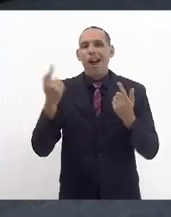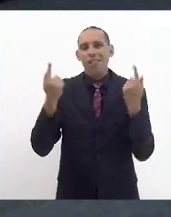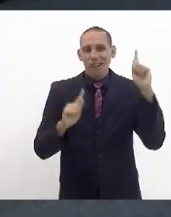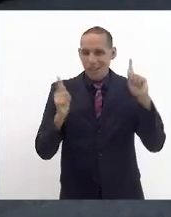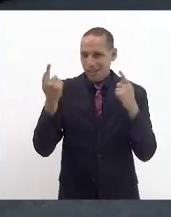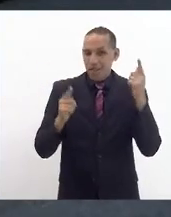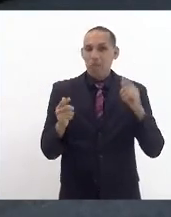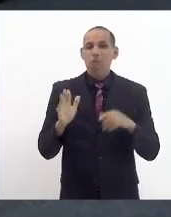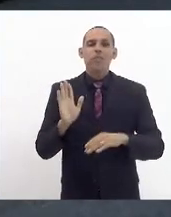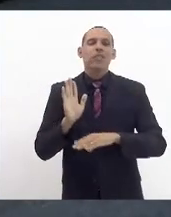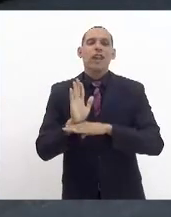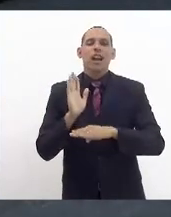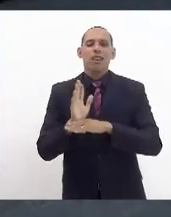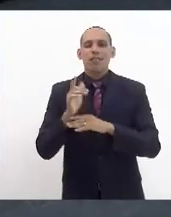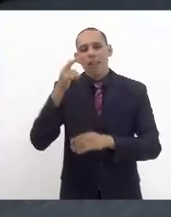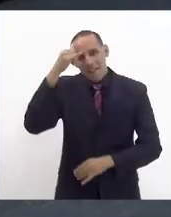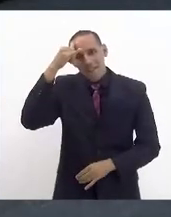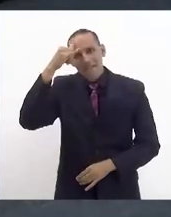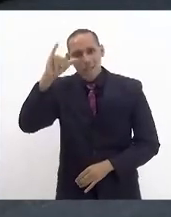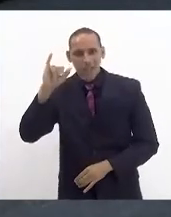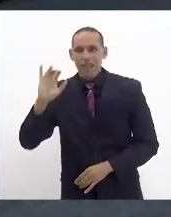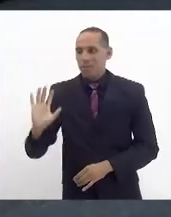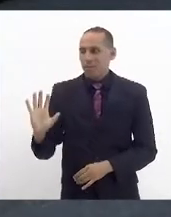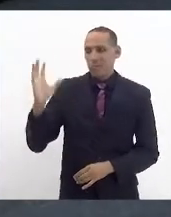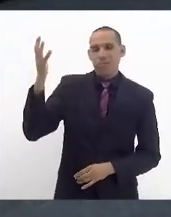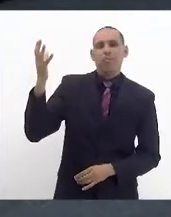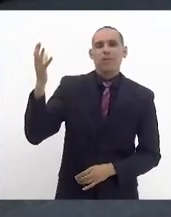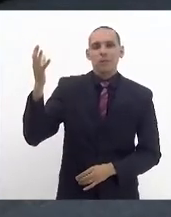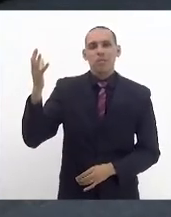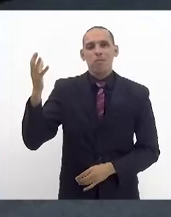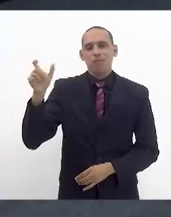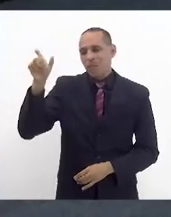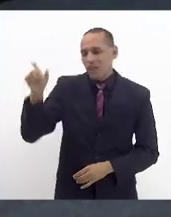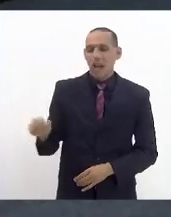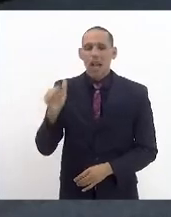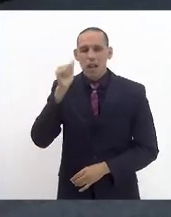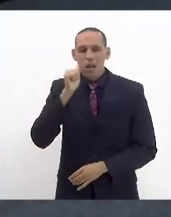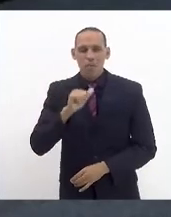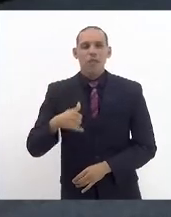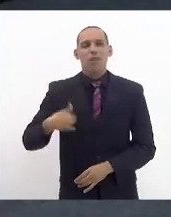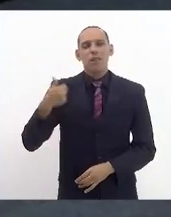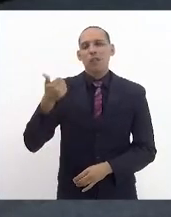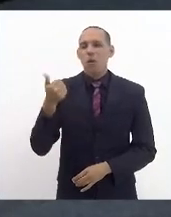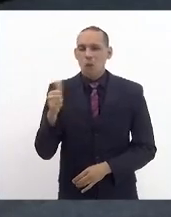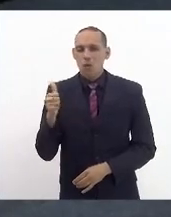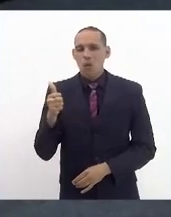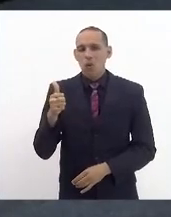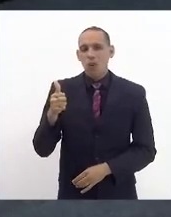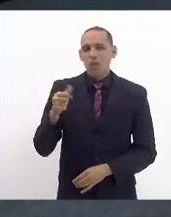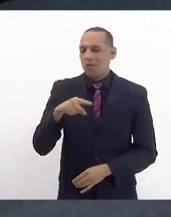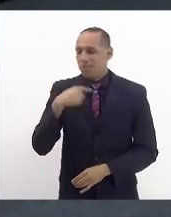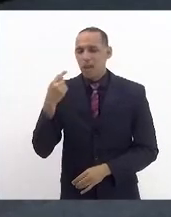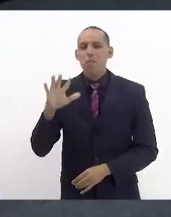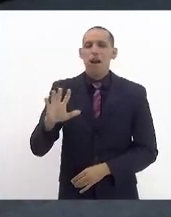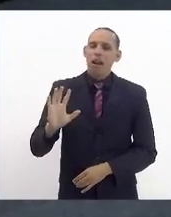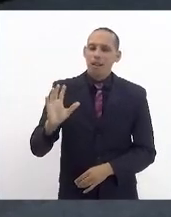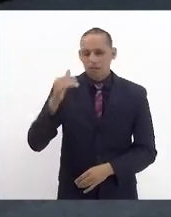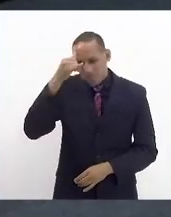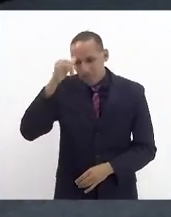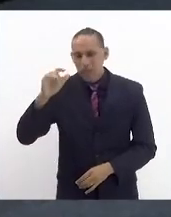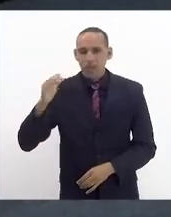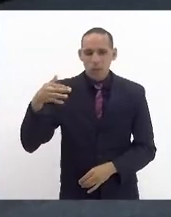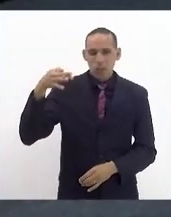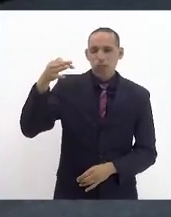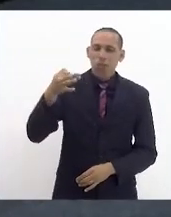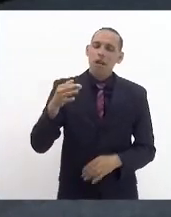que tragédias como essa que ocorreu vitimando essa menina de 11 anos não ocorra mais. Parabéns aí pela comissão que